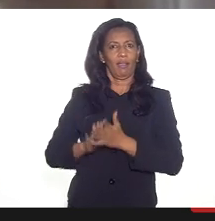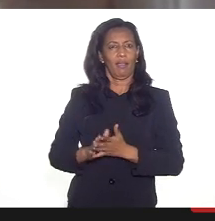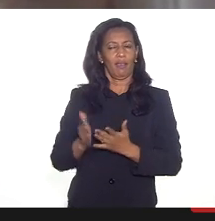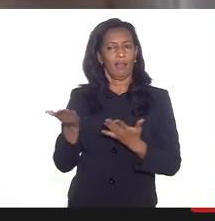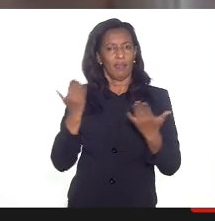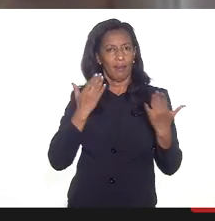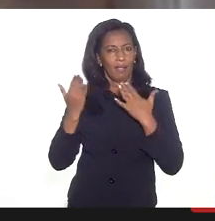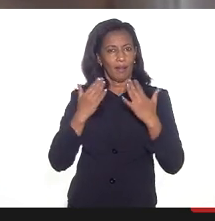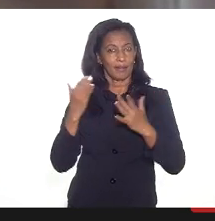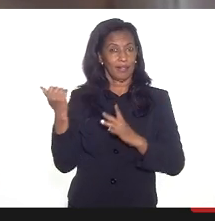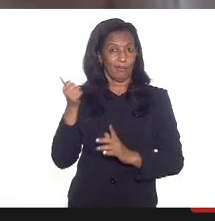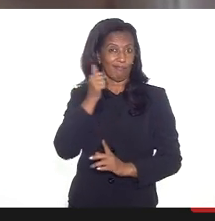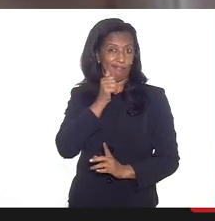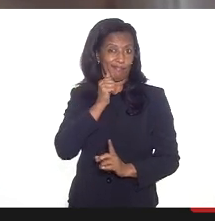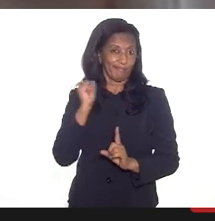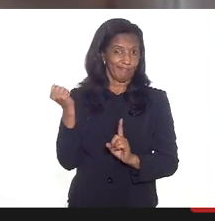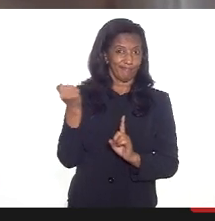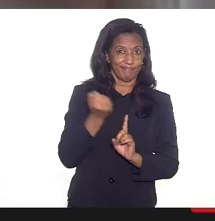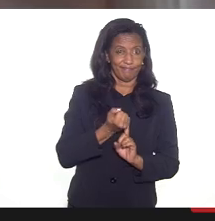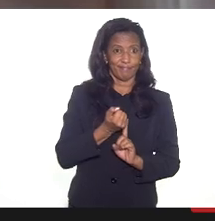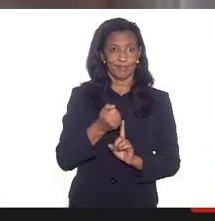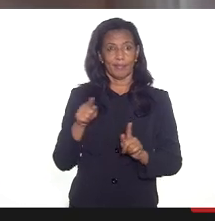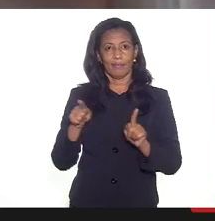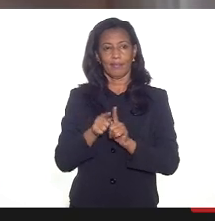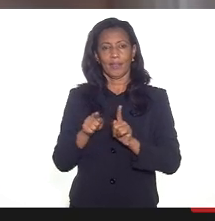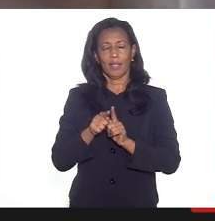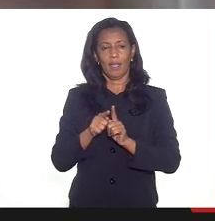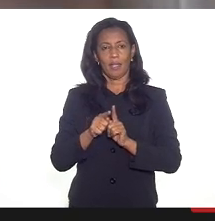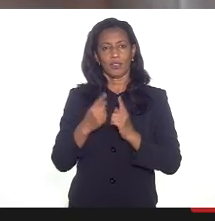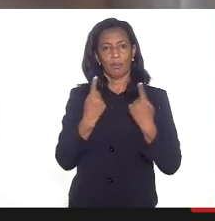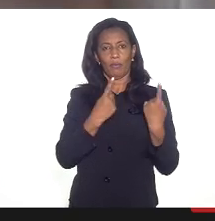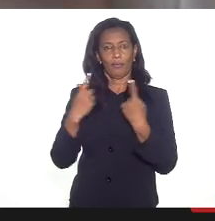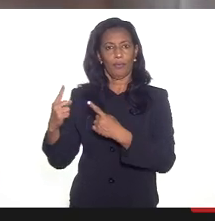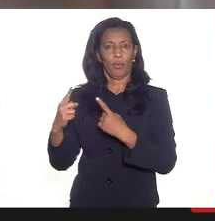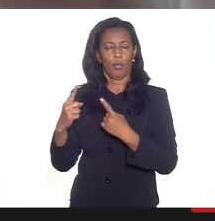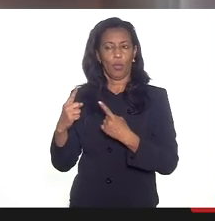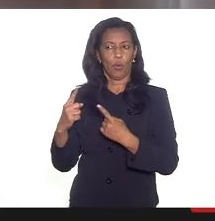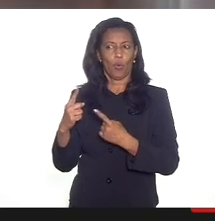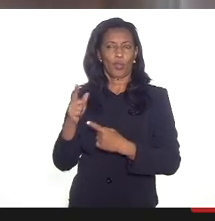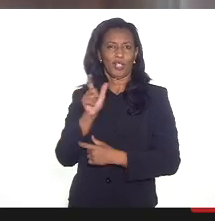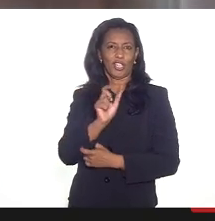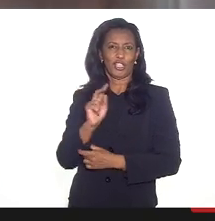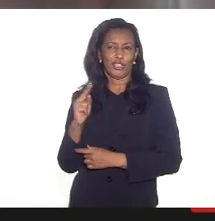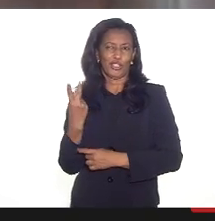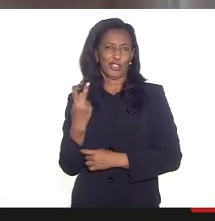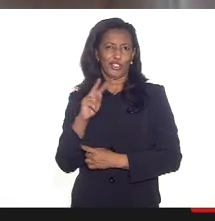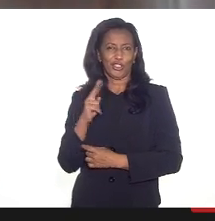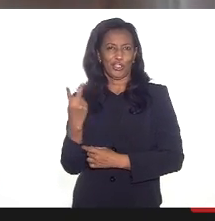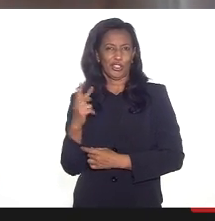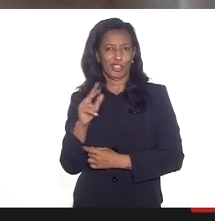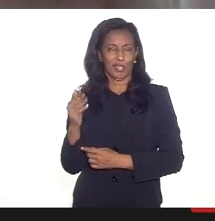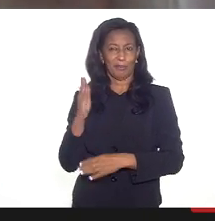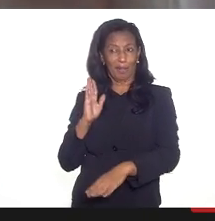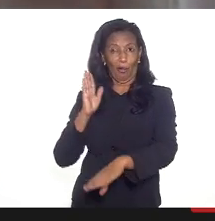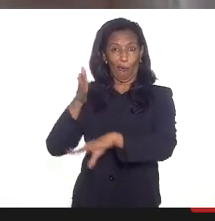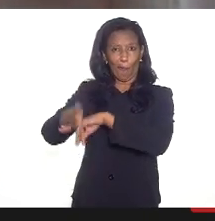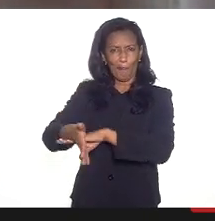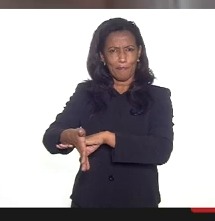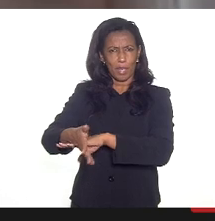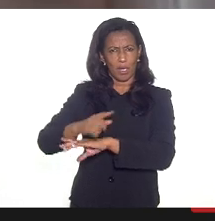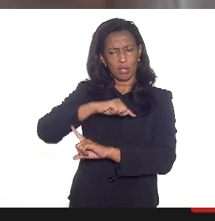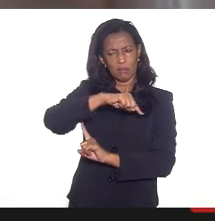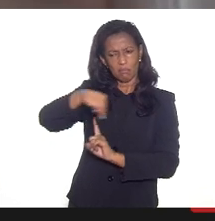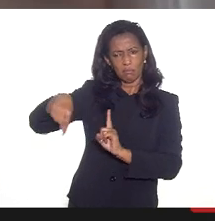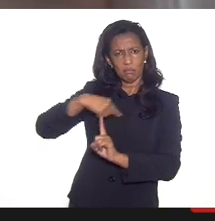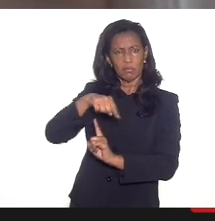relação ao feminicídio, mas também em relação ao enfrentamento à violência de gênero, porque a gente precisa romper, né, esse ciclo da violência